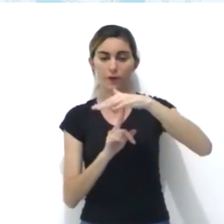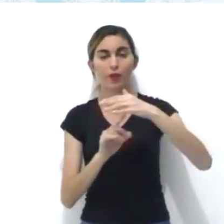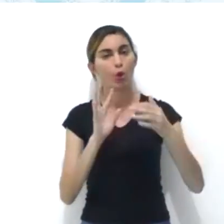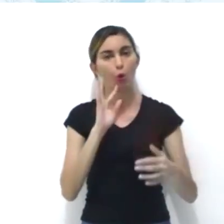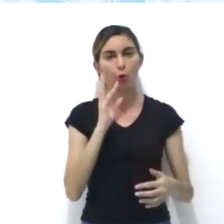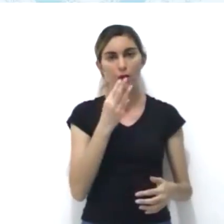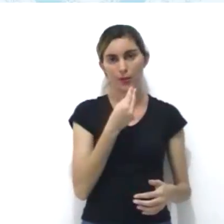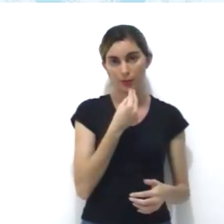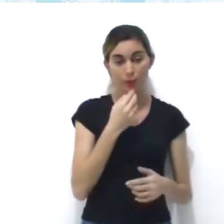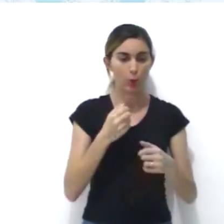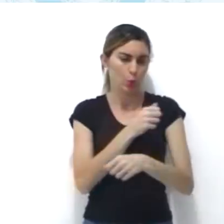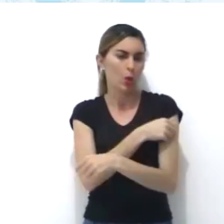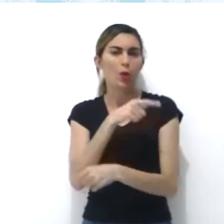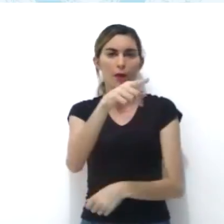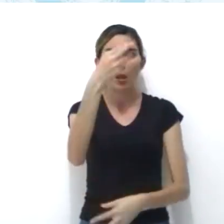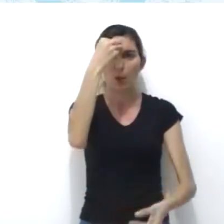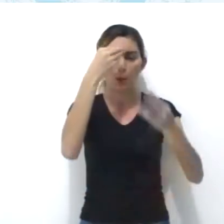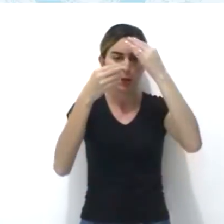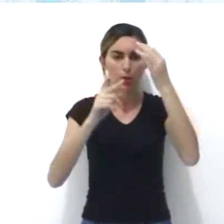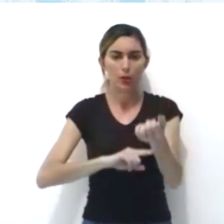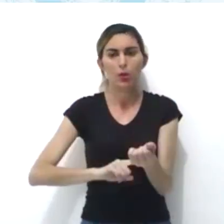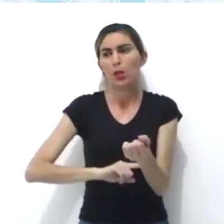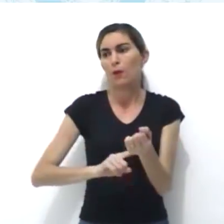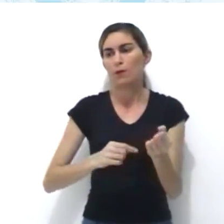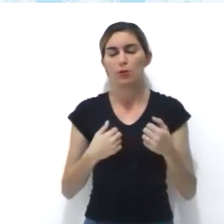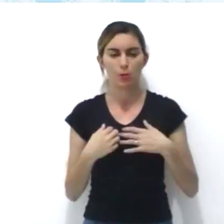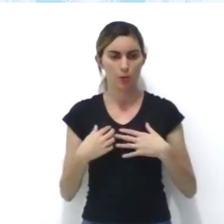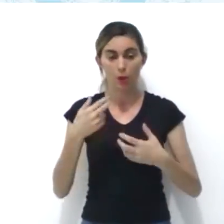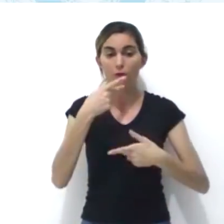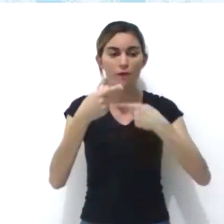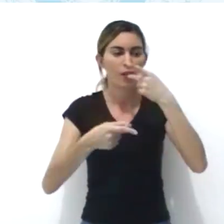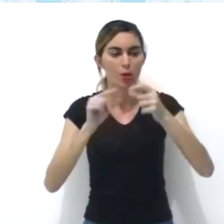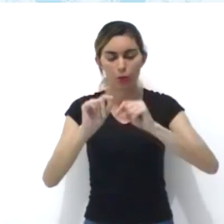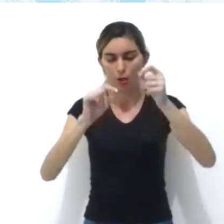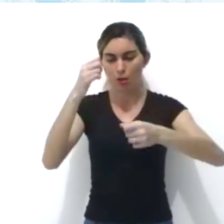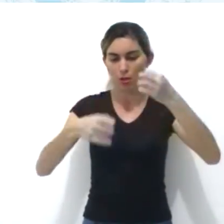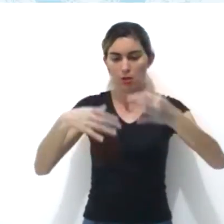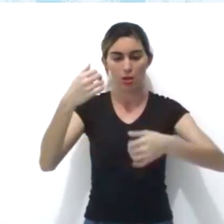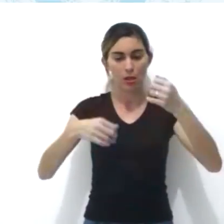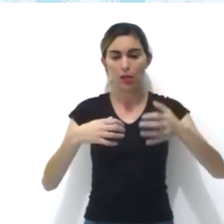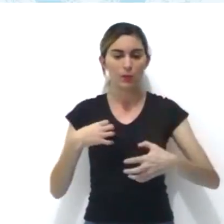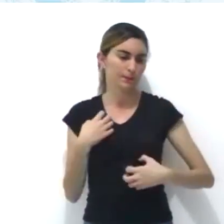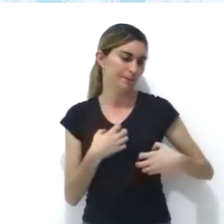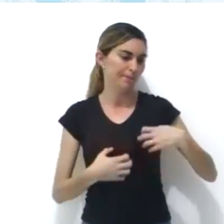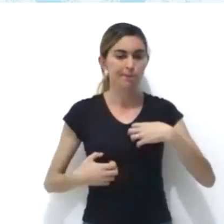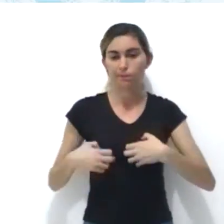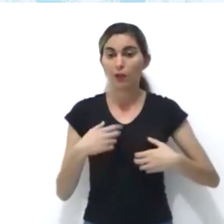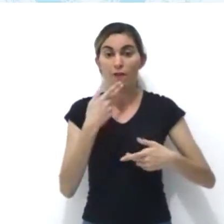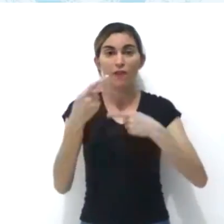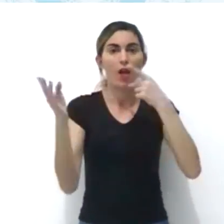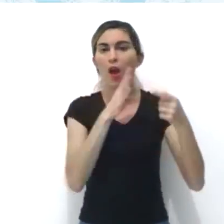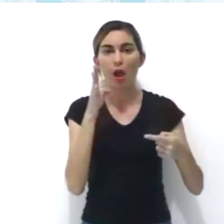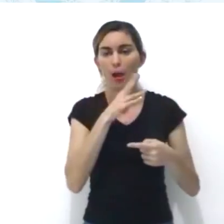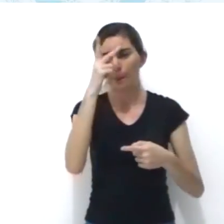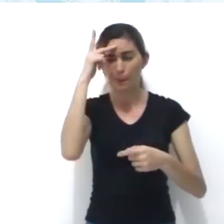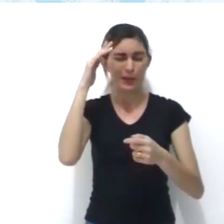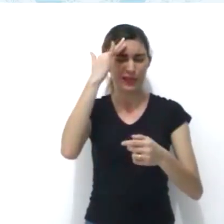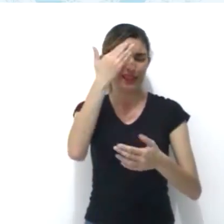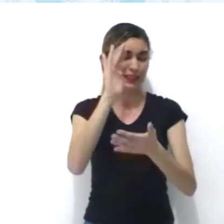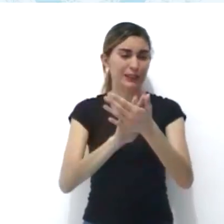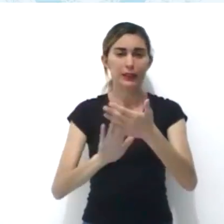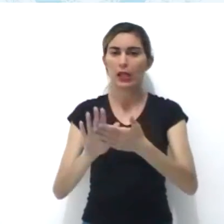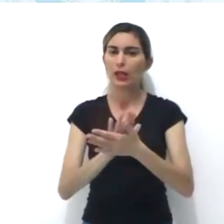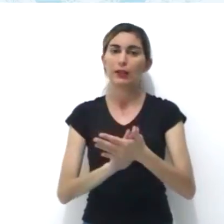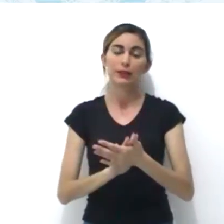feiras de conhecimento, onde o aluno vai lá e decora, bem nervoso, né, o que tem que falar, e aí está tão desesperado que fala bem rápido,